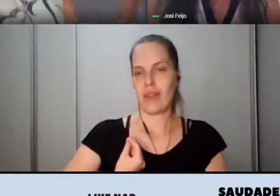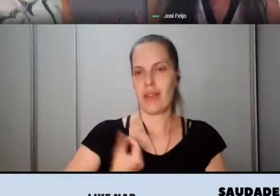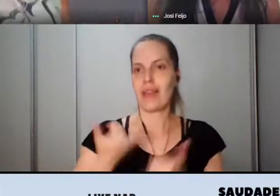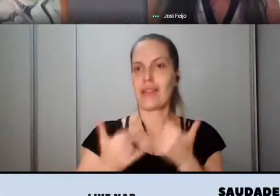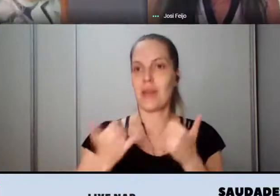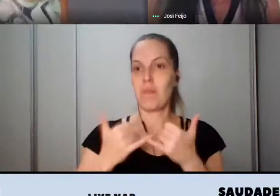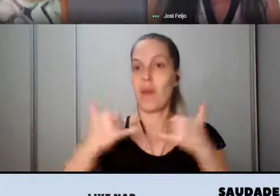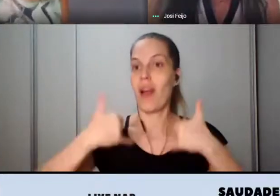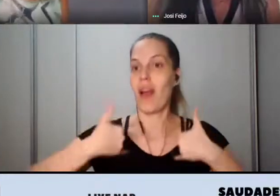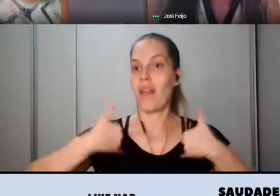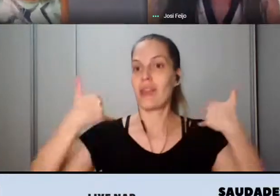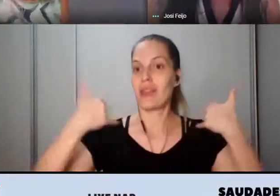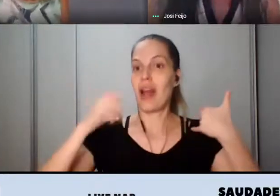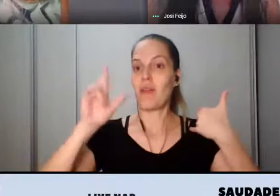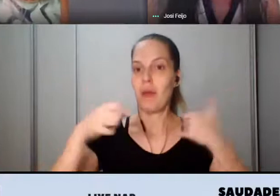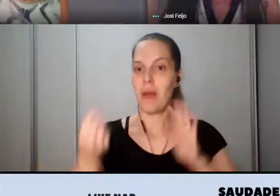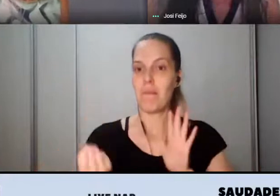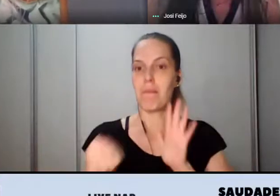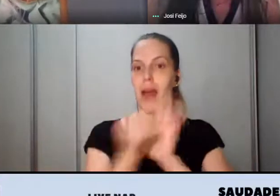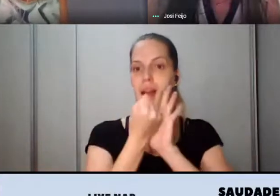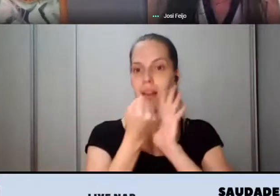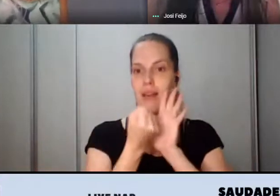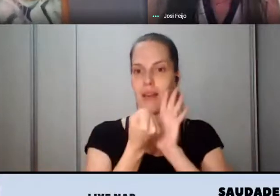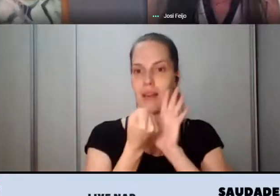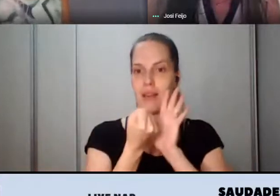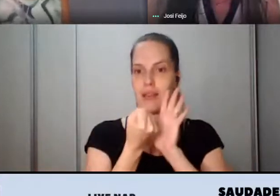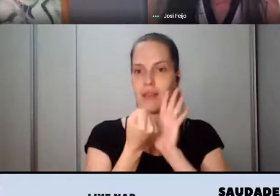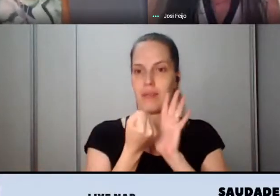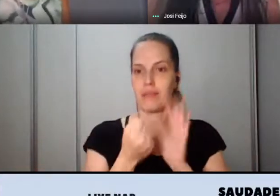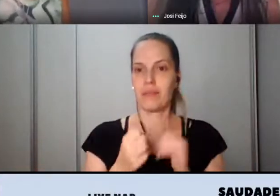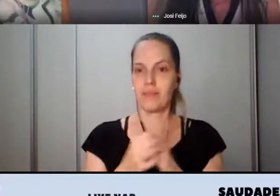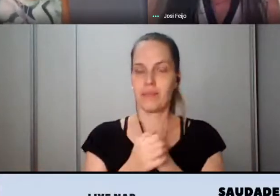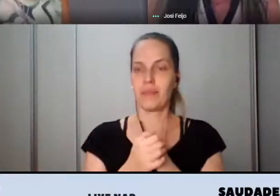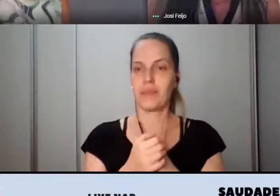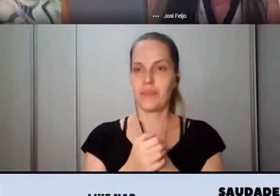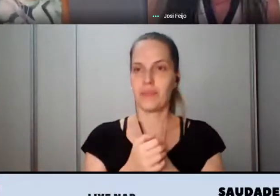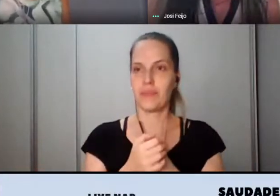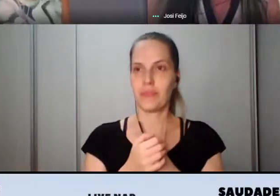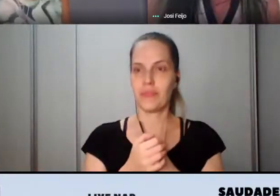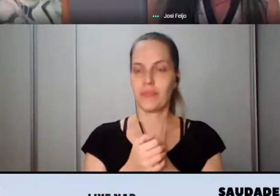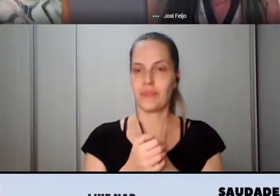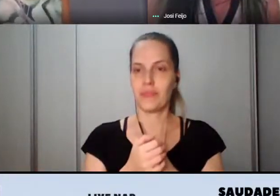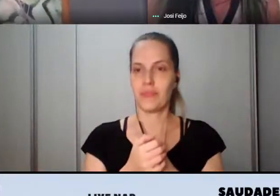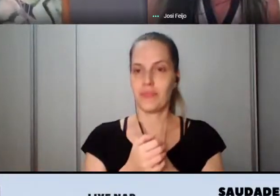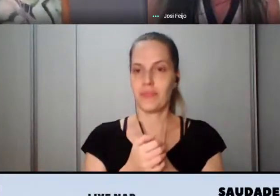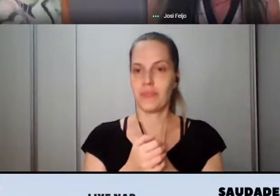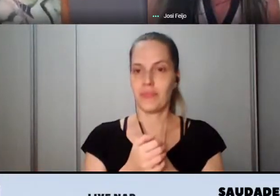essa marca da passagem do tempo, né? Então, assim, mais do que